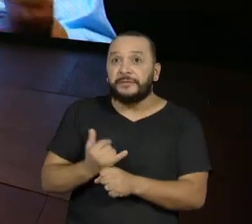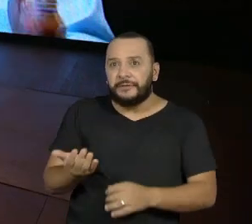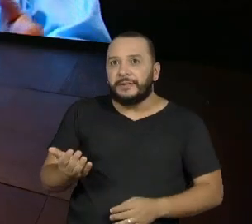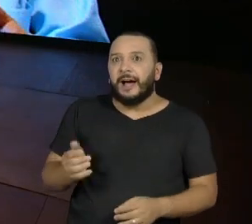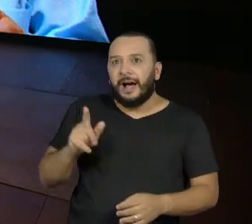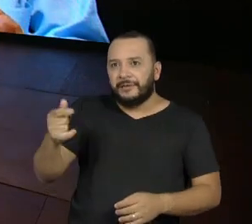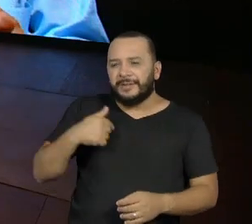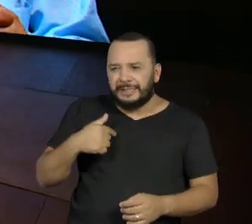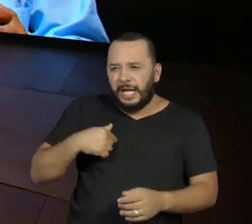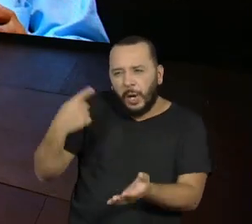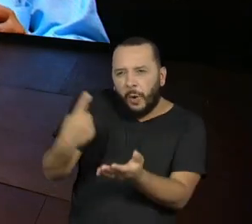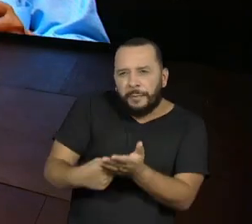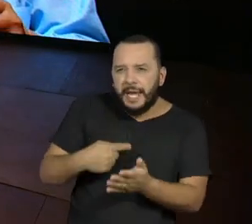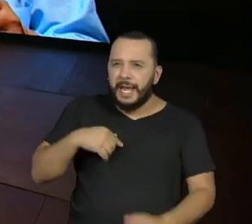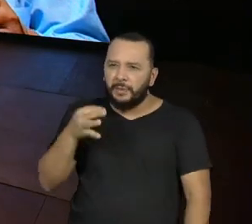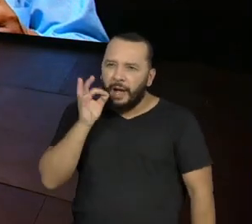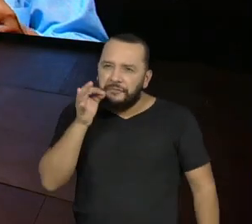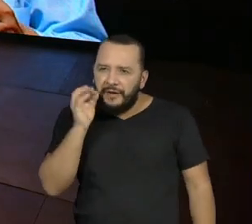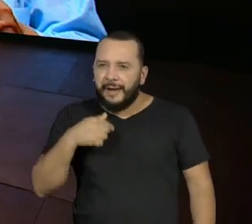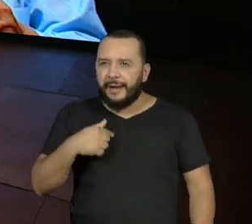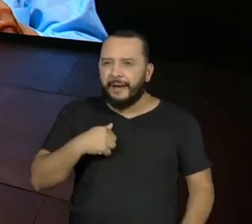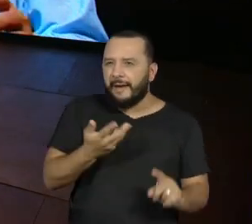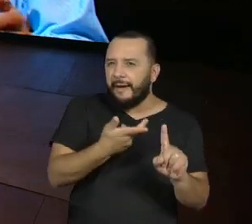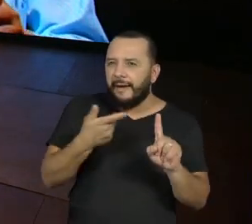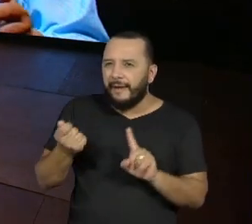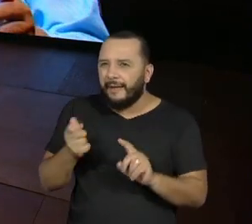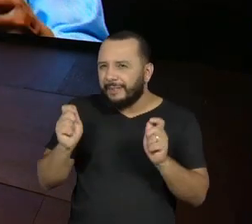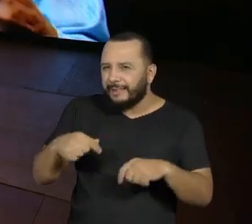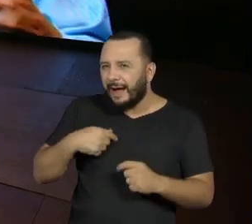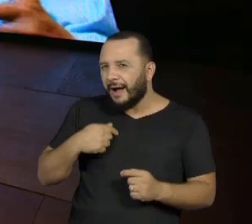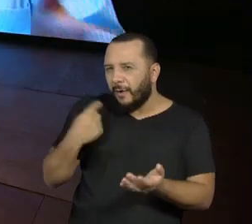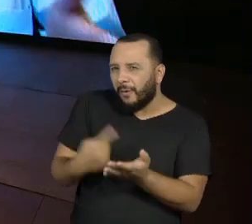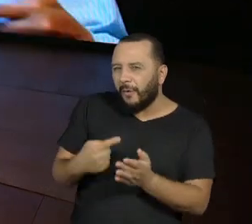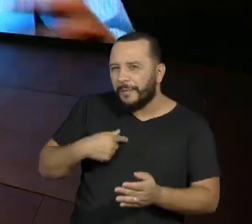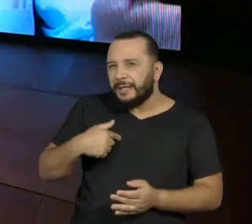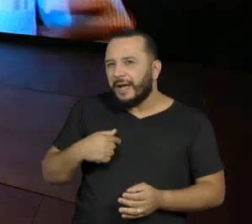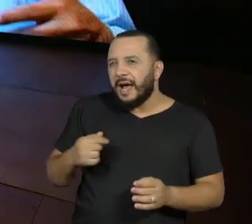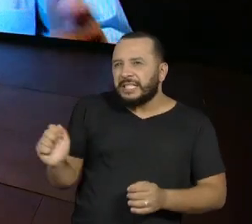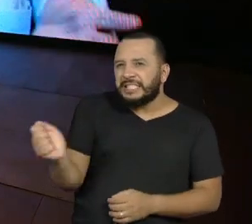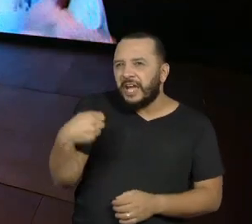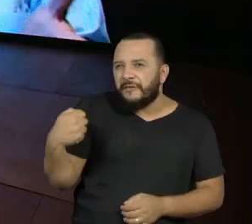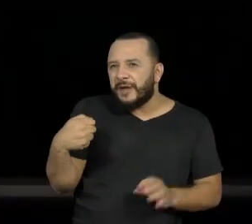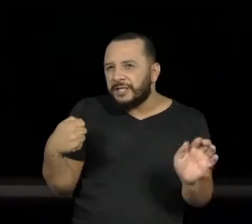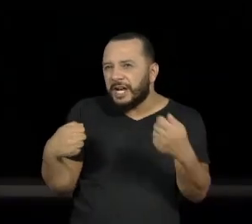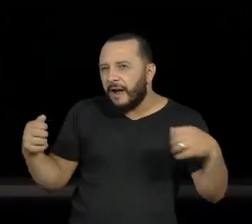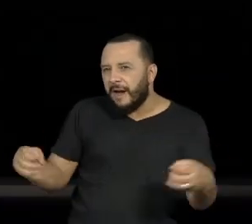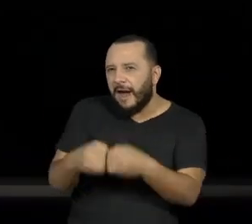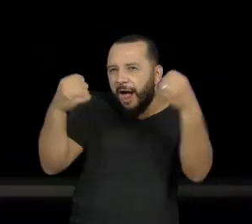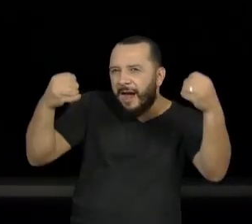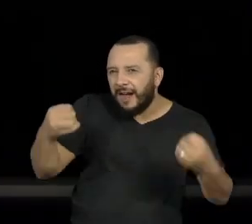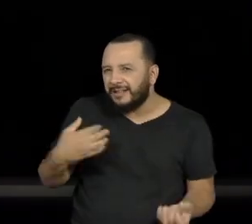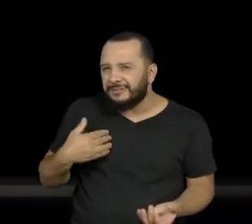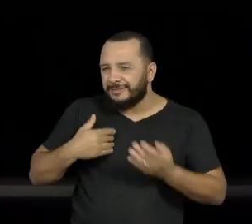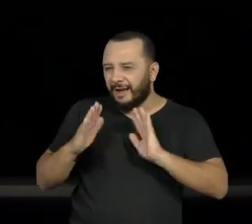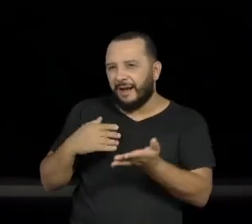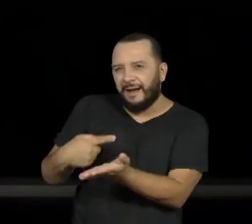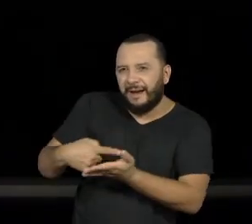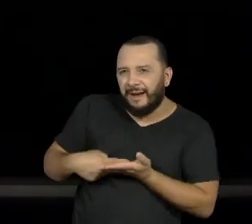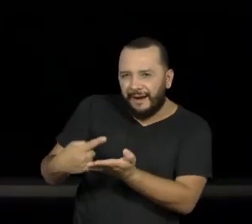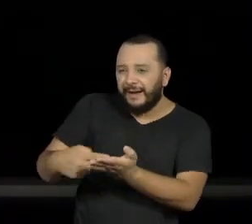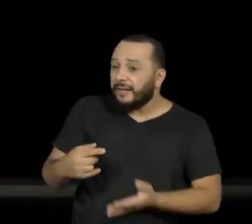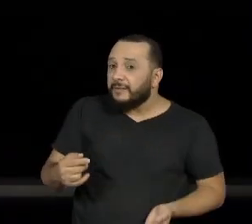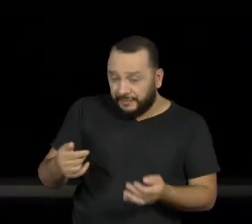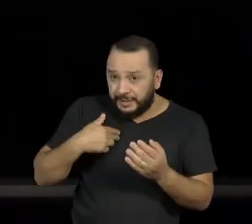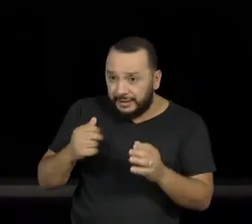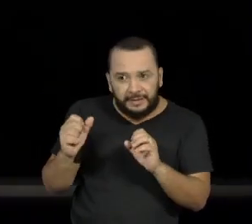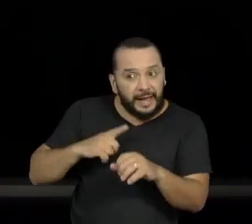um cafezinho com você, uma cerveja de vez em quando, tudo mais, você vai falar com amigos, conhecidos seus. Então, entra aqui, tem